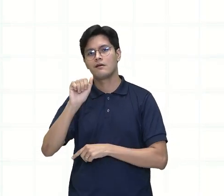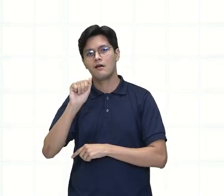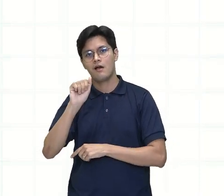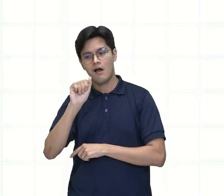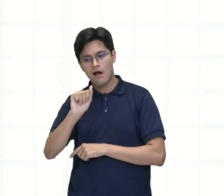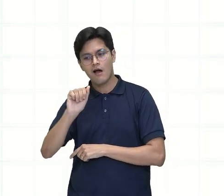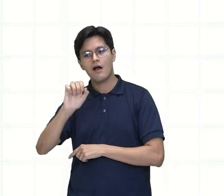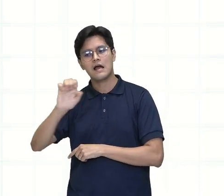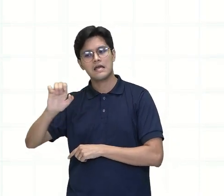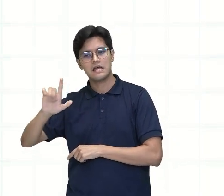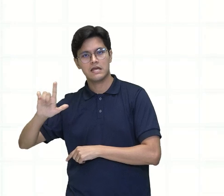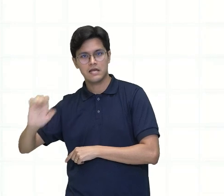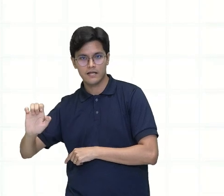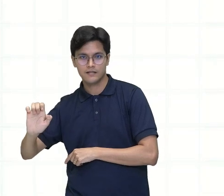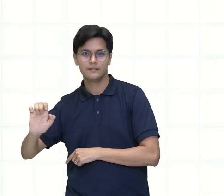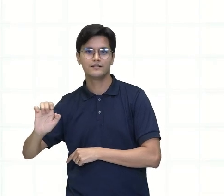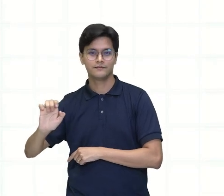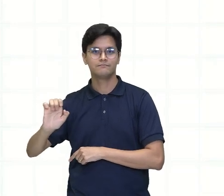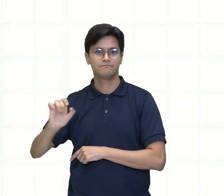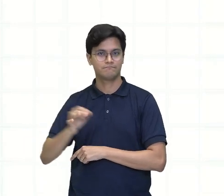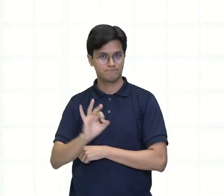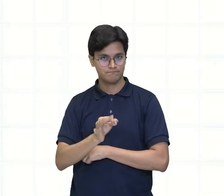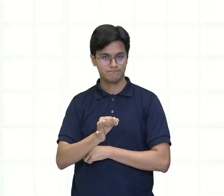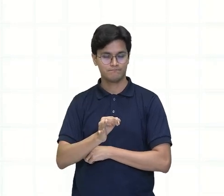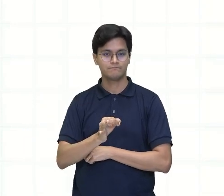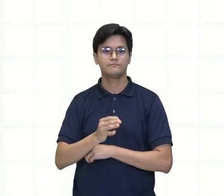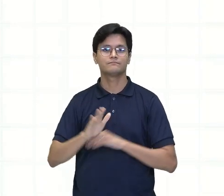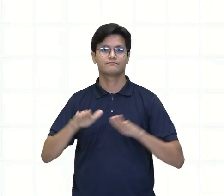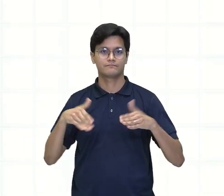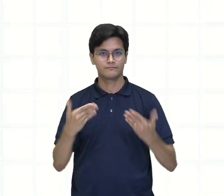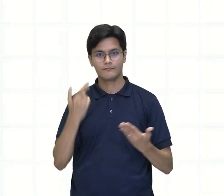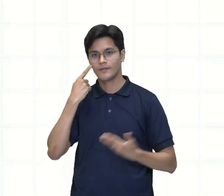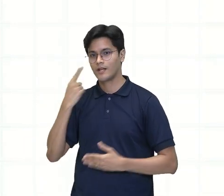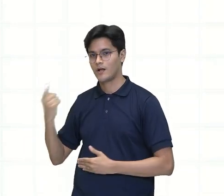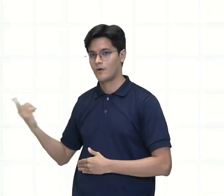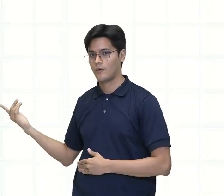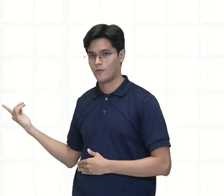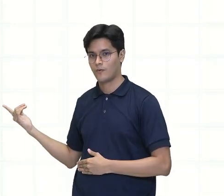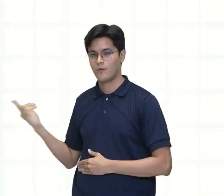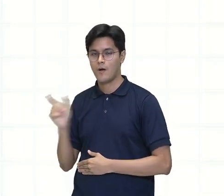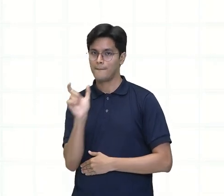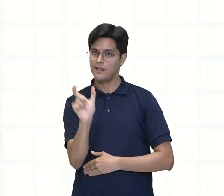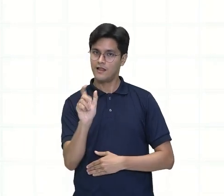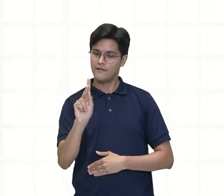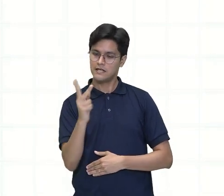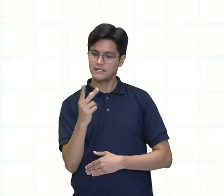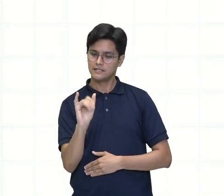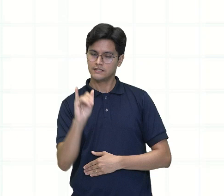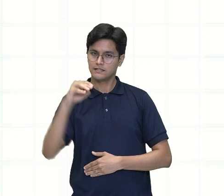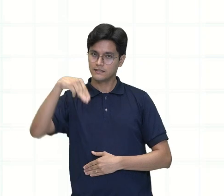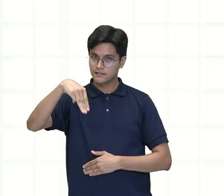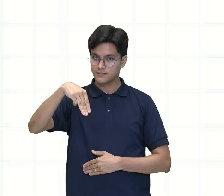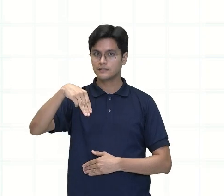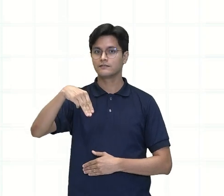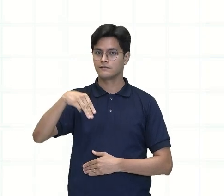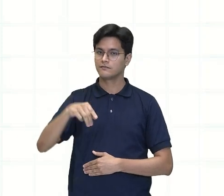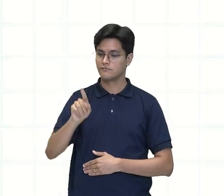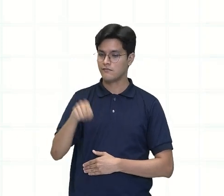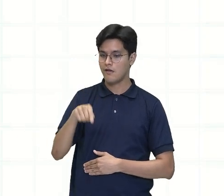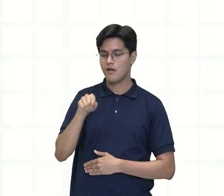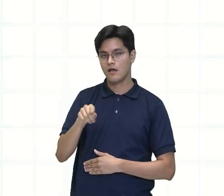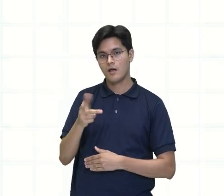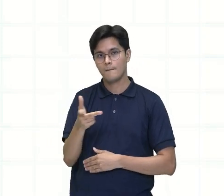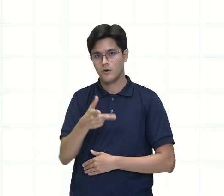né? Ele ou a ele, tudo bem? Então, a palavra him, him é o pronome com função